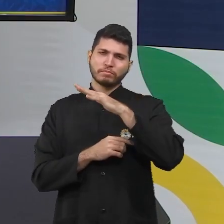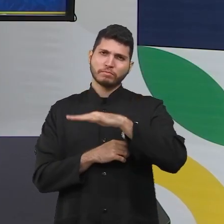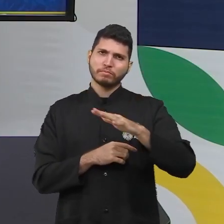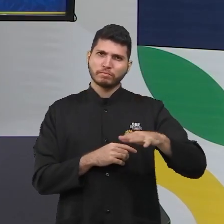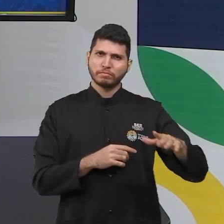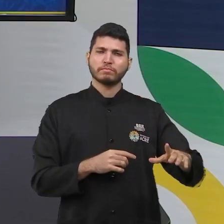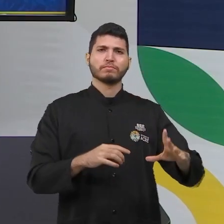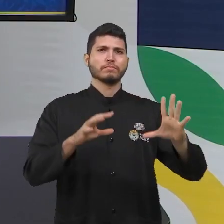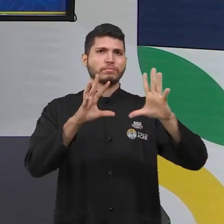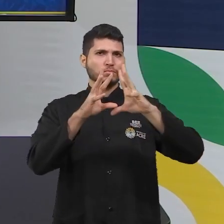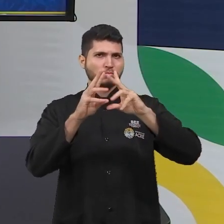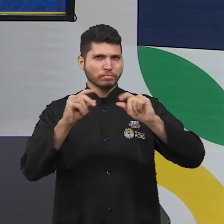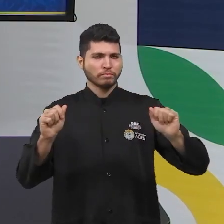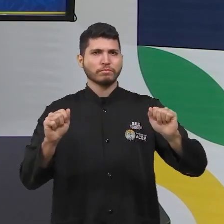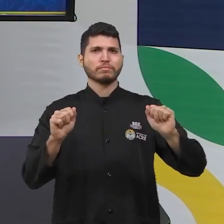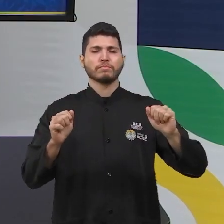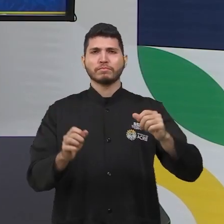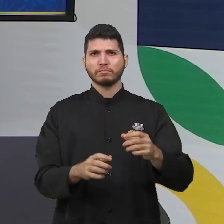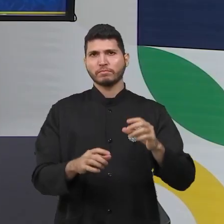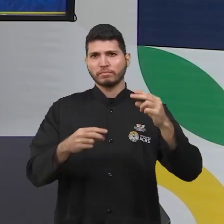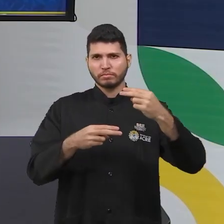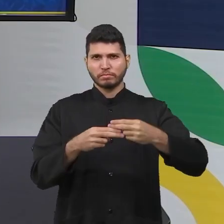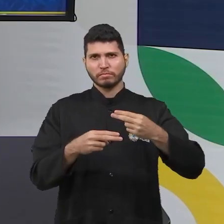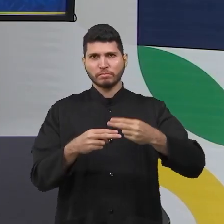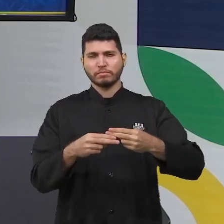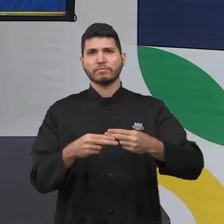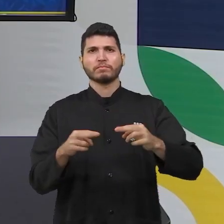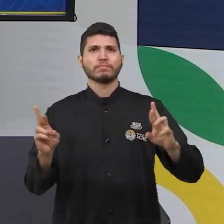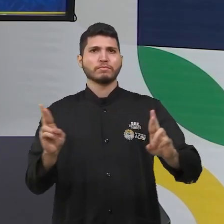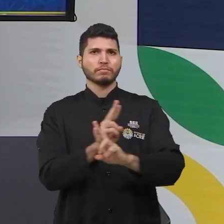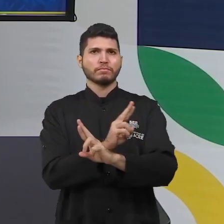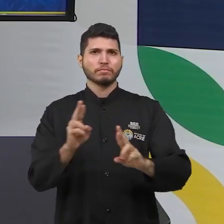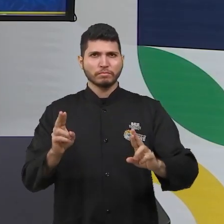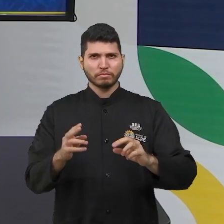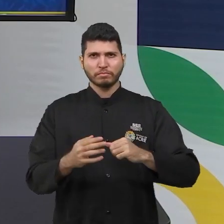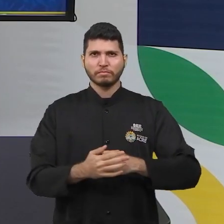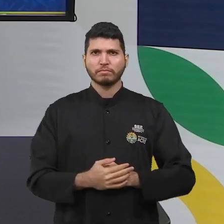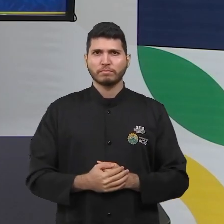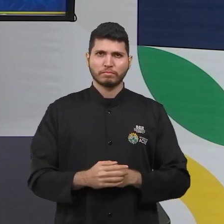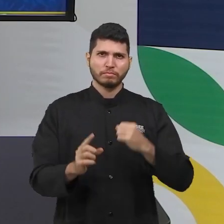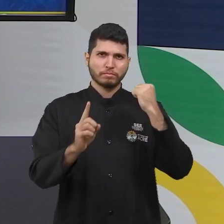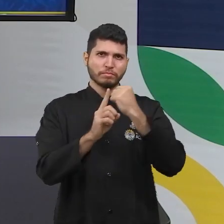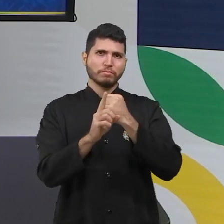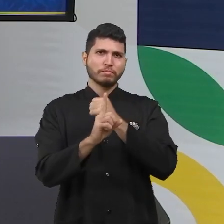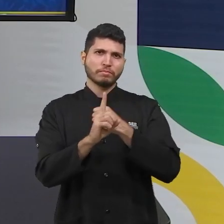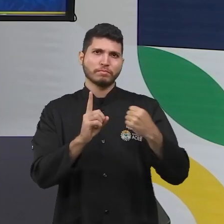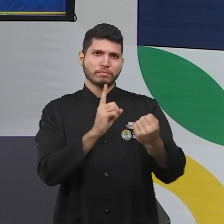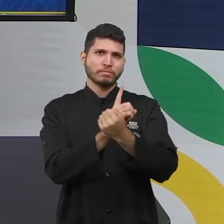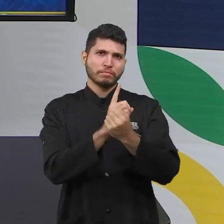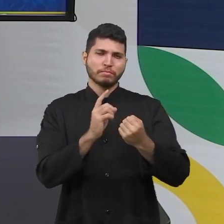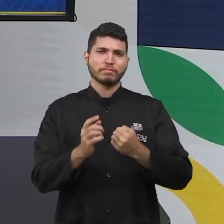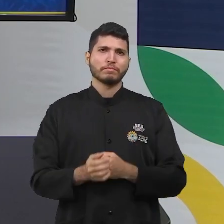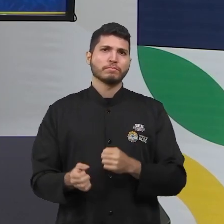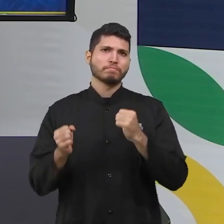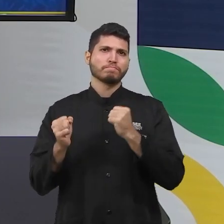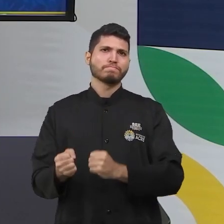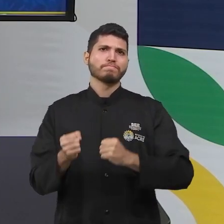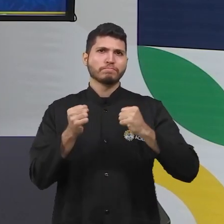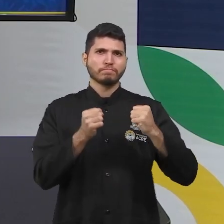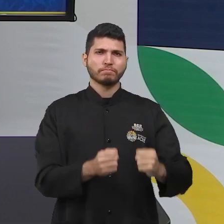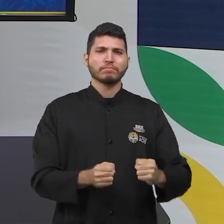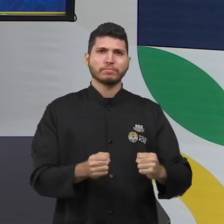desaparecidas. Então, a novela, ela traz essas questões também, né? Ela tem esse impacto social, esse poder